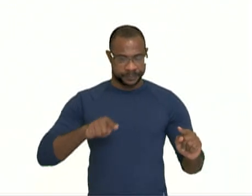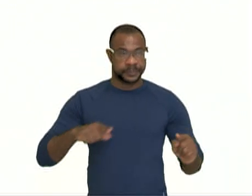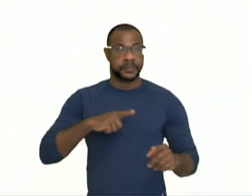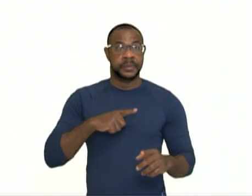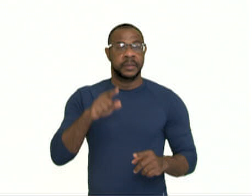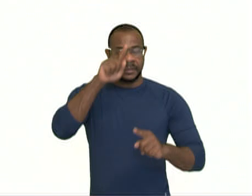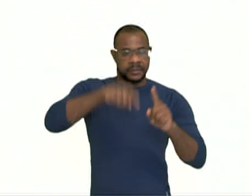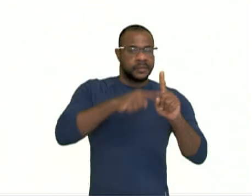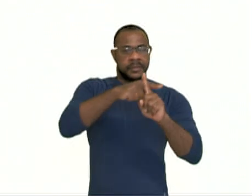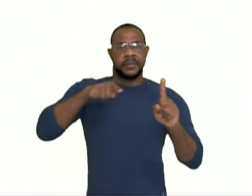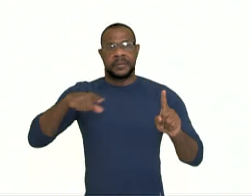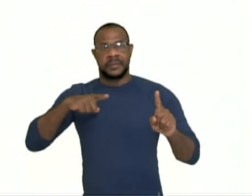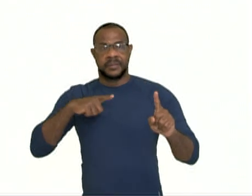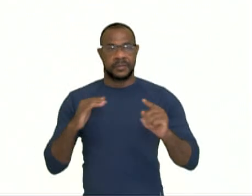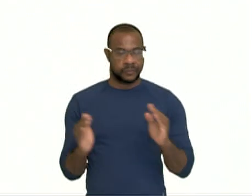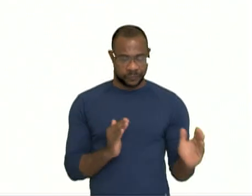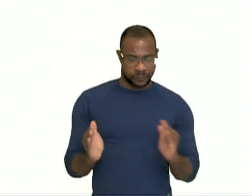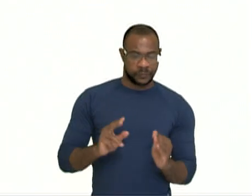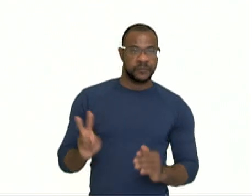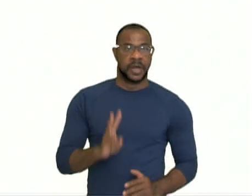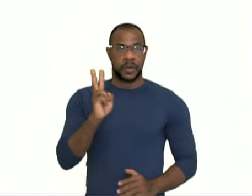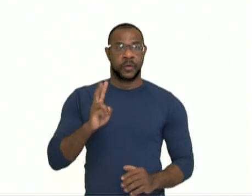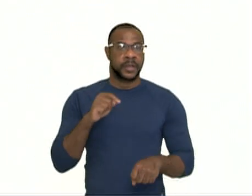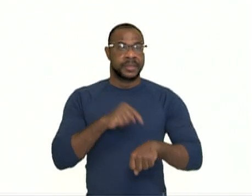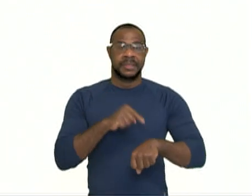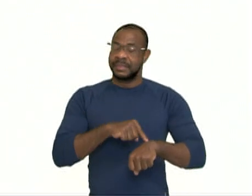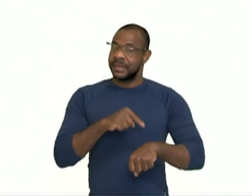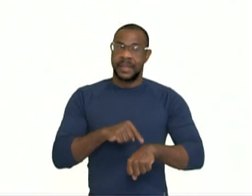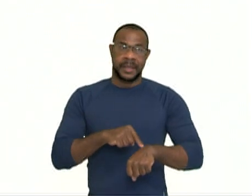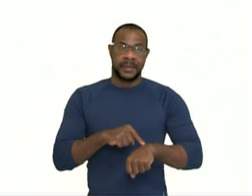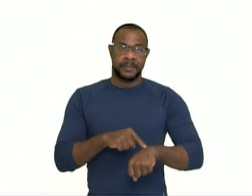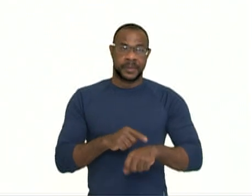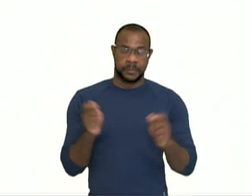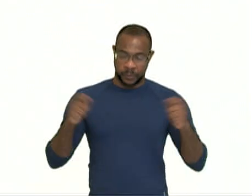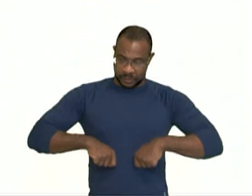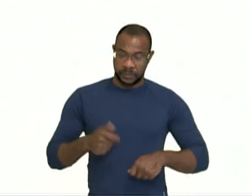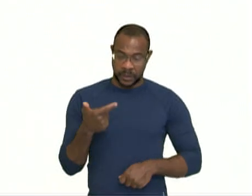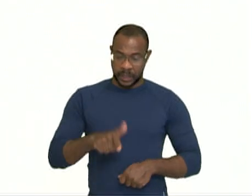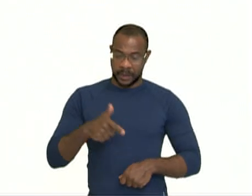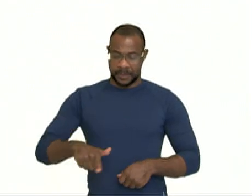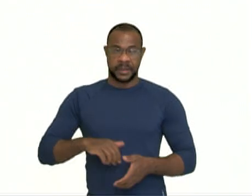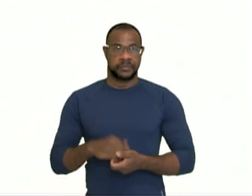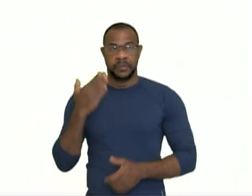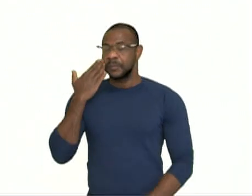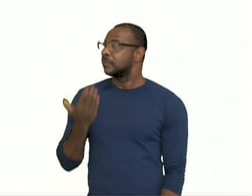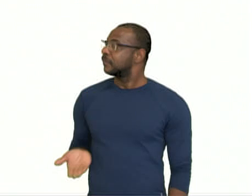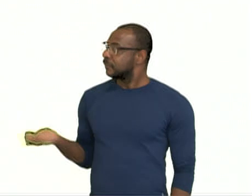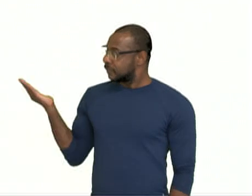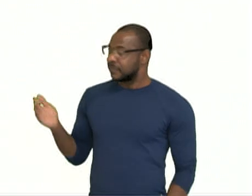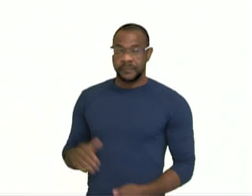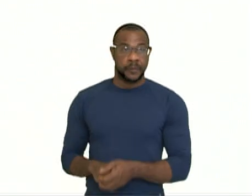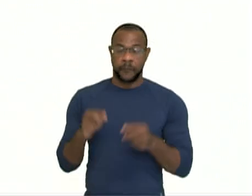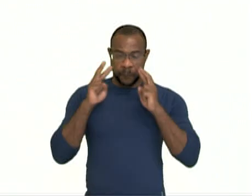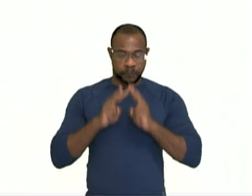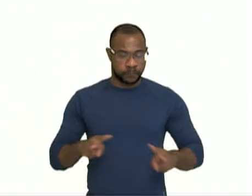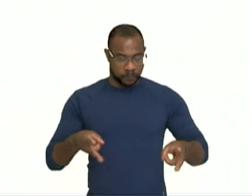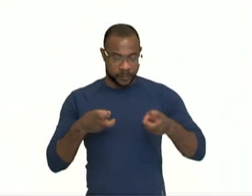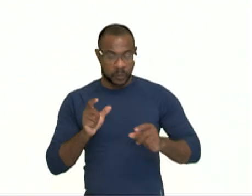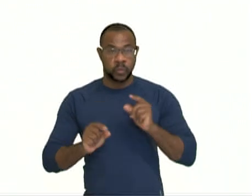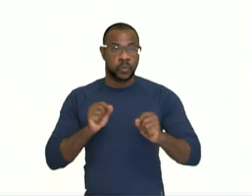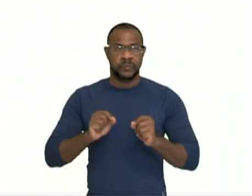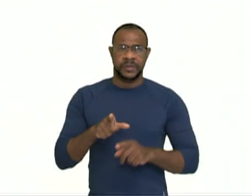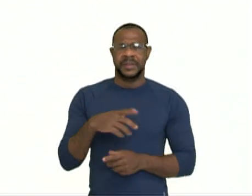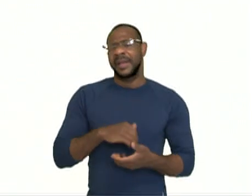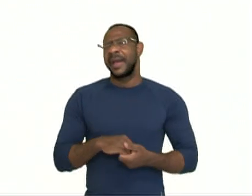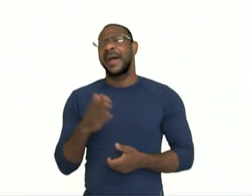eu tenho entre quais valores de tempo o ciclo se repete. Então, visualmente, né, de repente